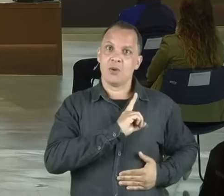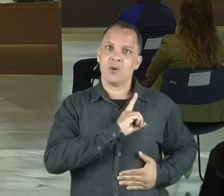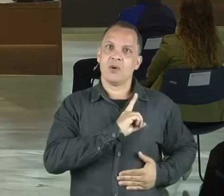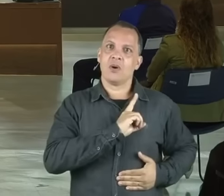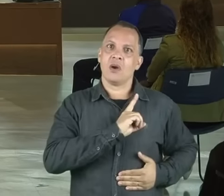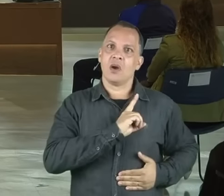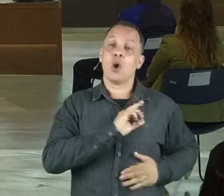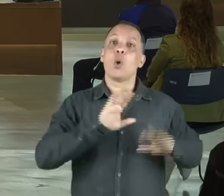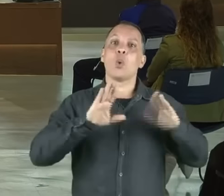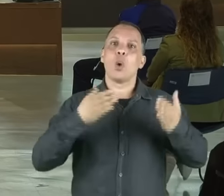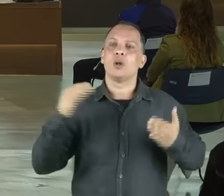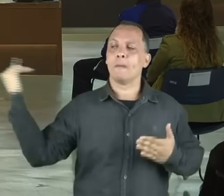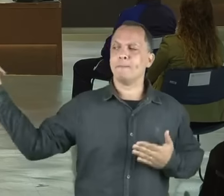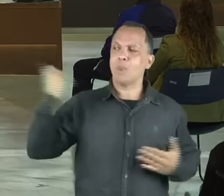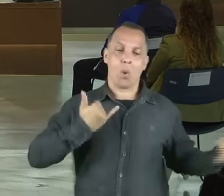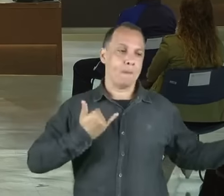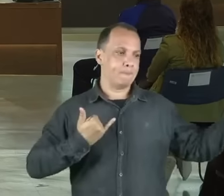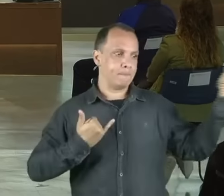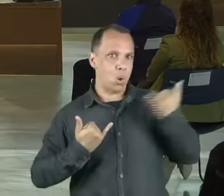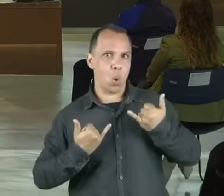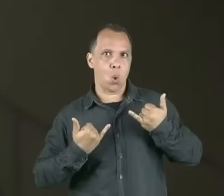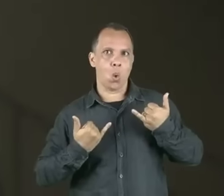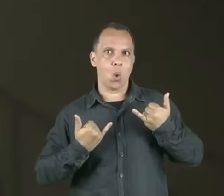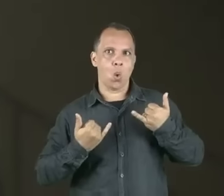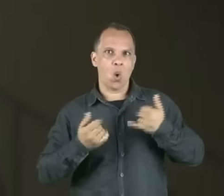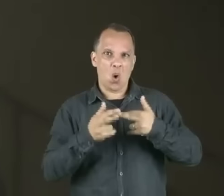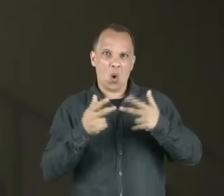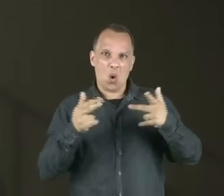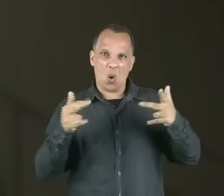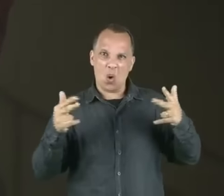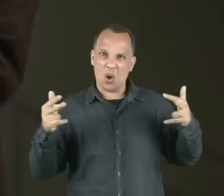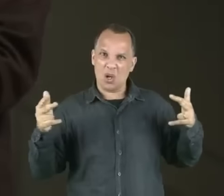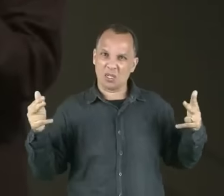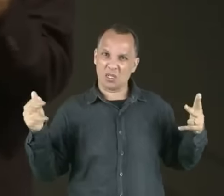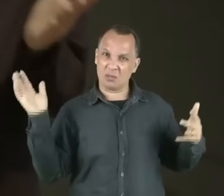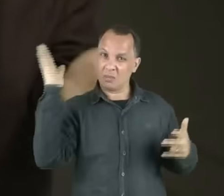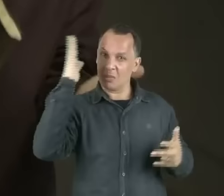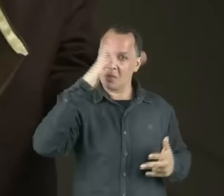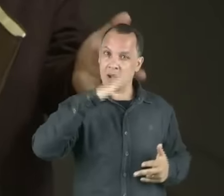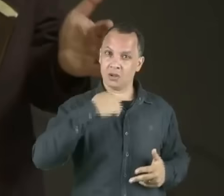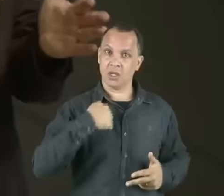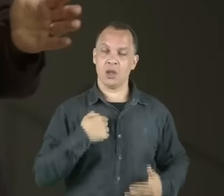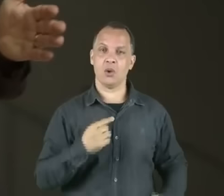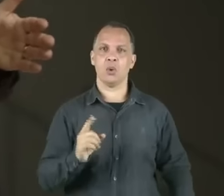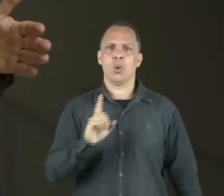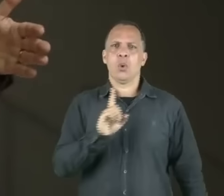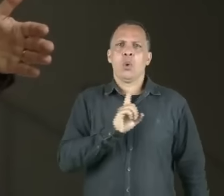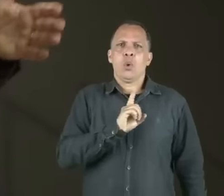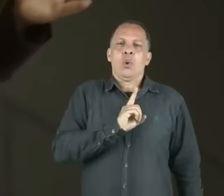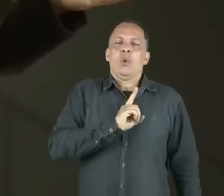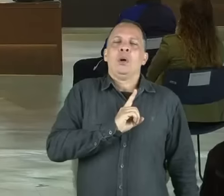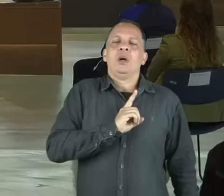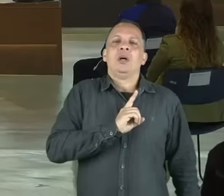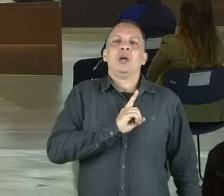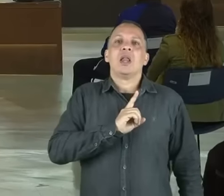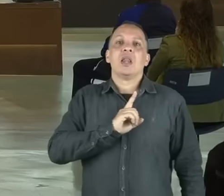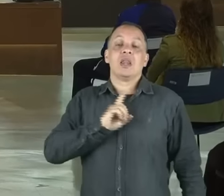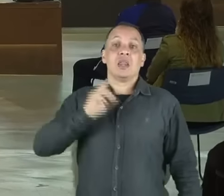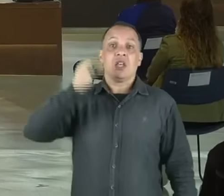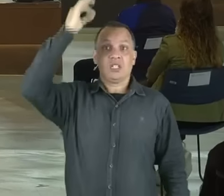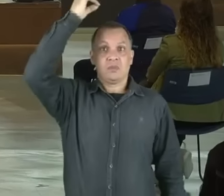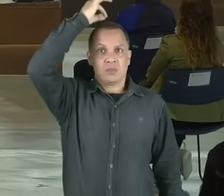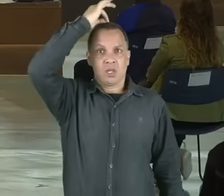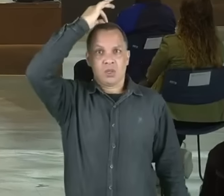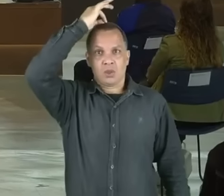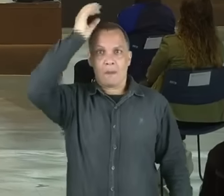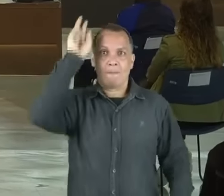eu não descubro na terapia ou melhor dizendo na terapia e na sessão de psicanálise eu descubro sim